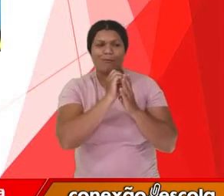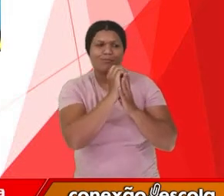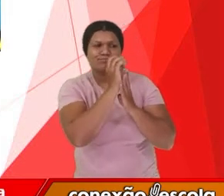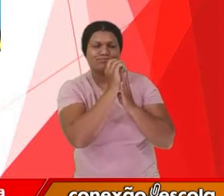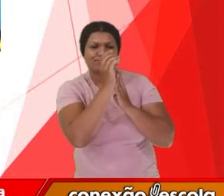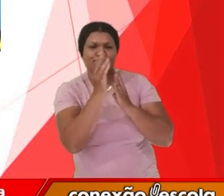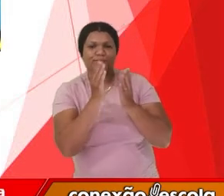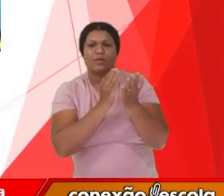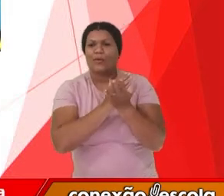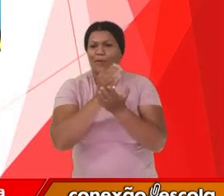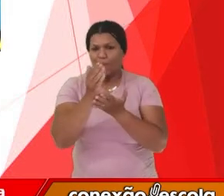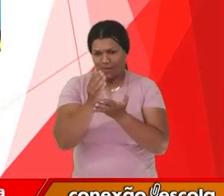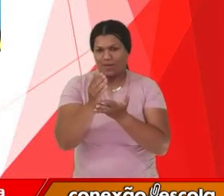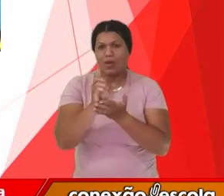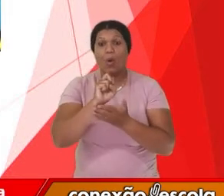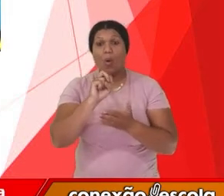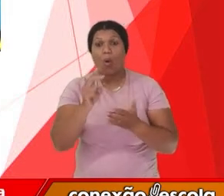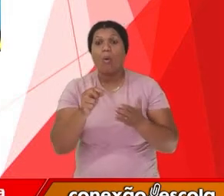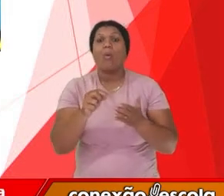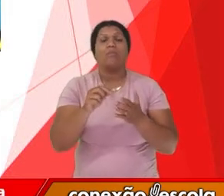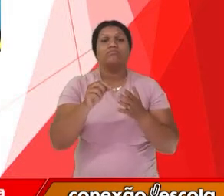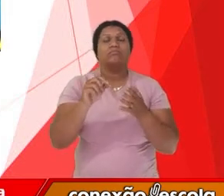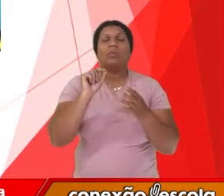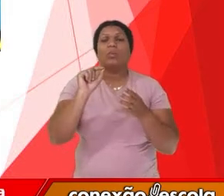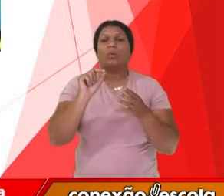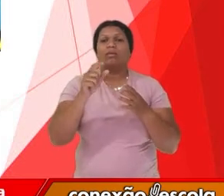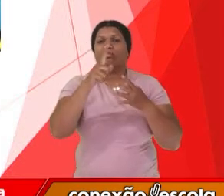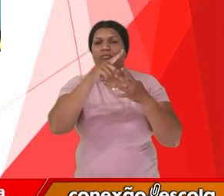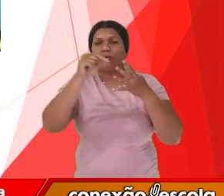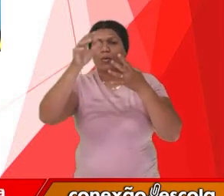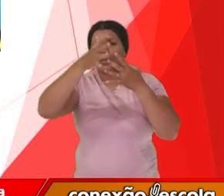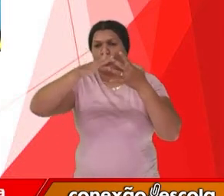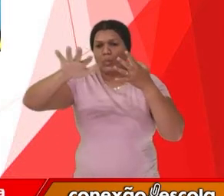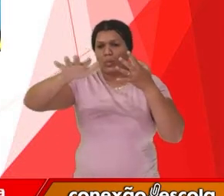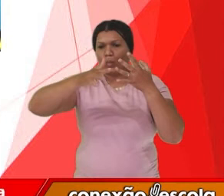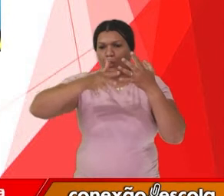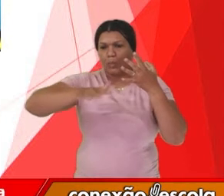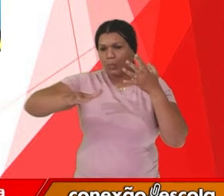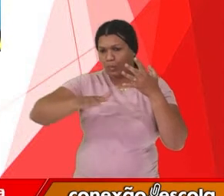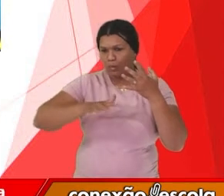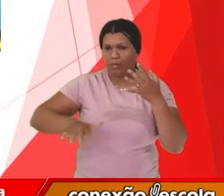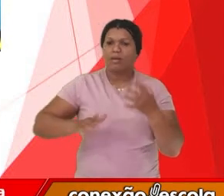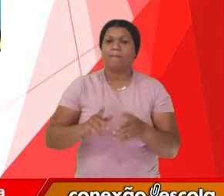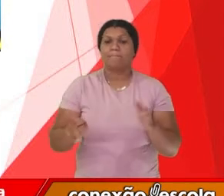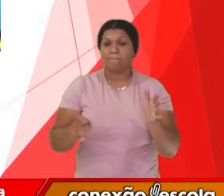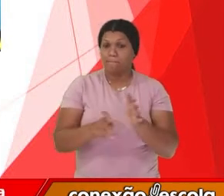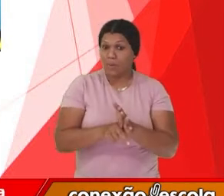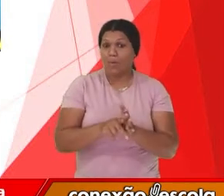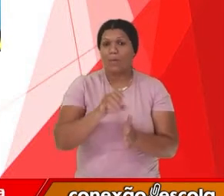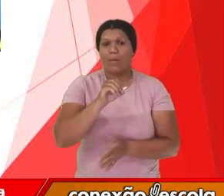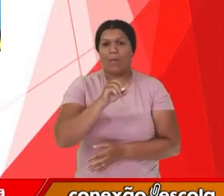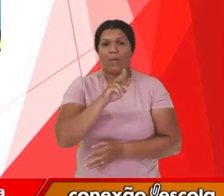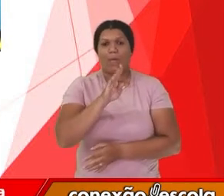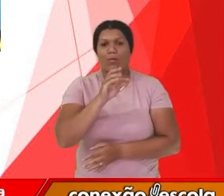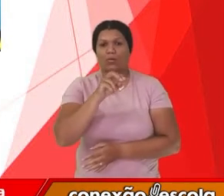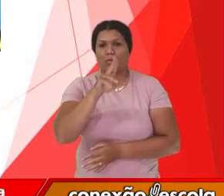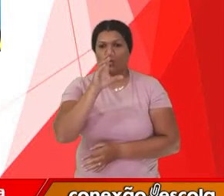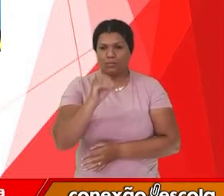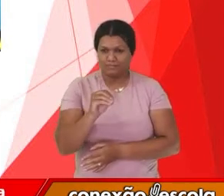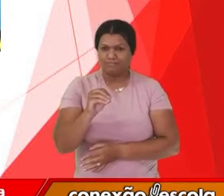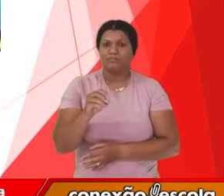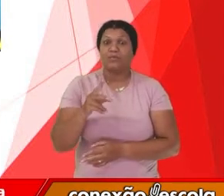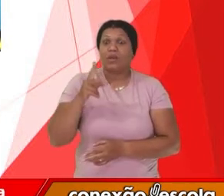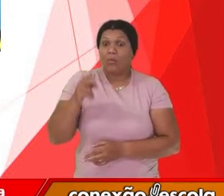março ocorre aproximadamente no dia 20, e tanto o hemisfério sul quanto o hemisfério norte recebem a mesma quantidade de